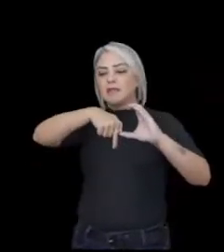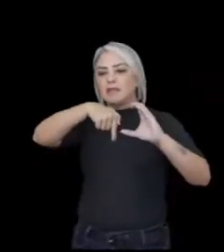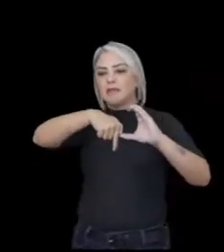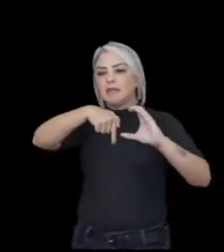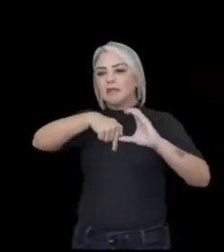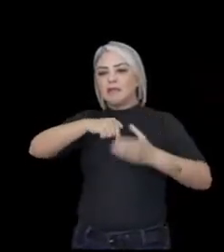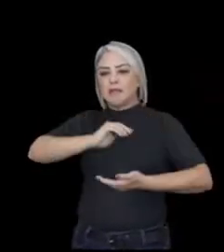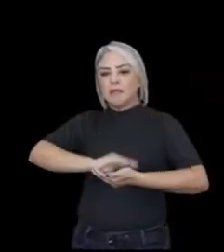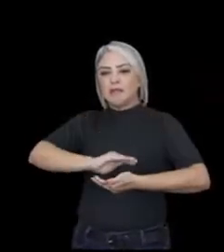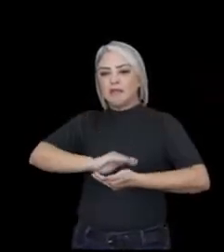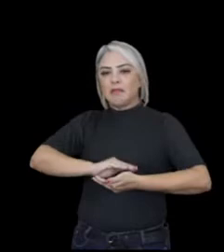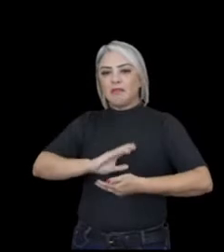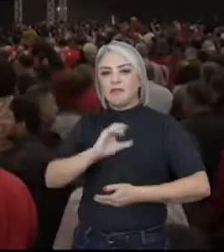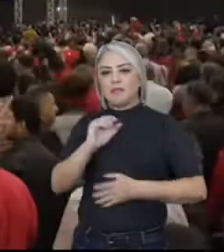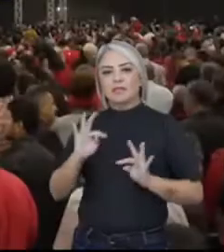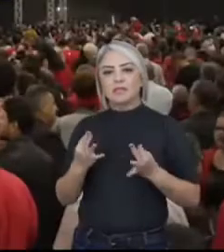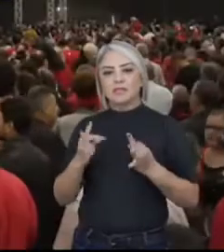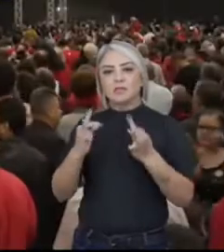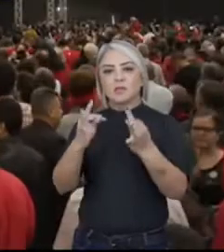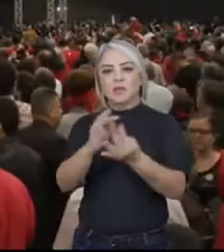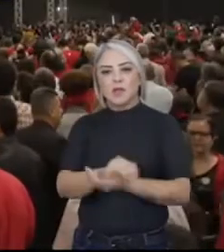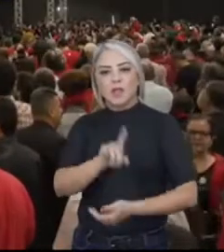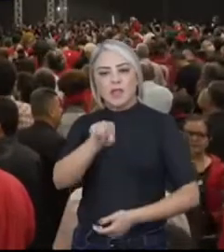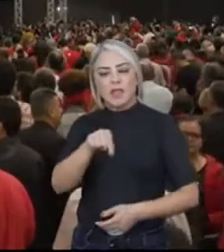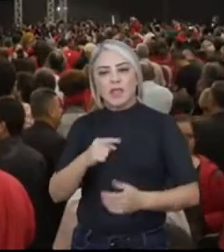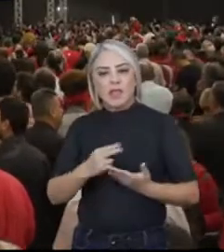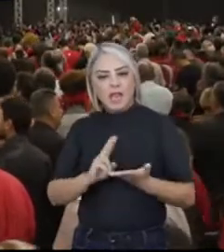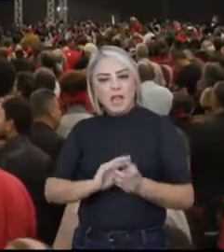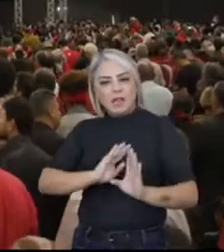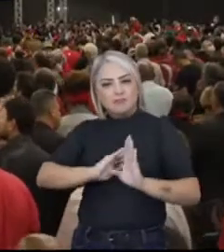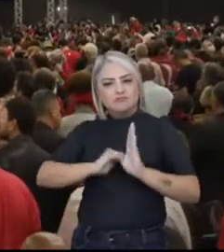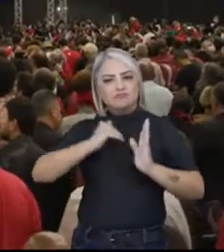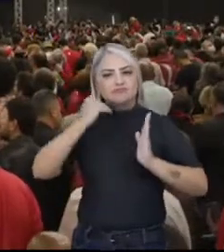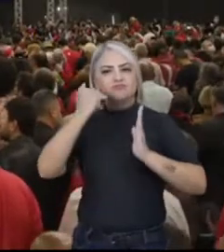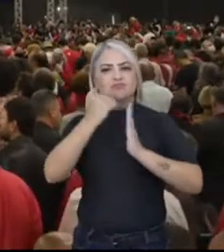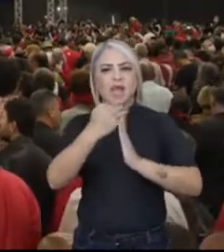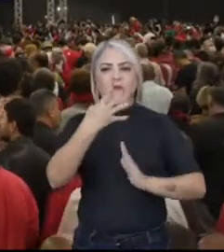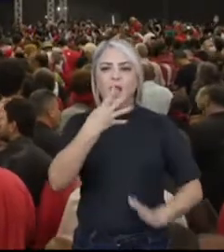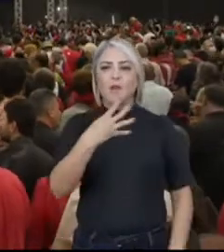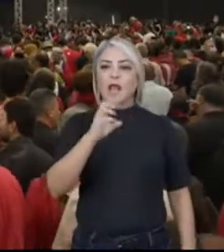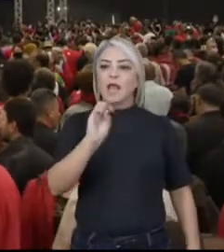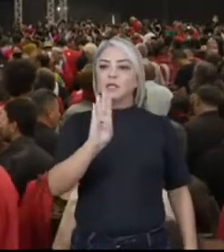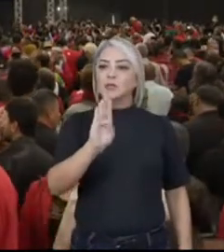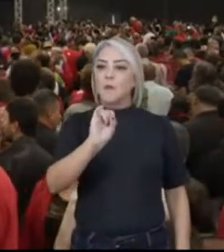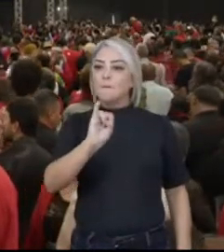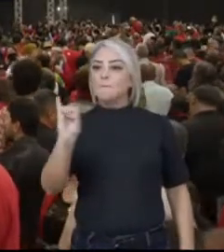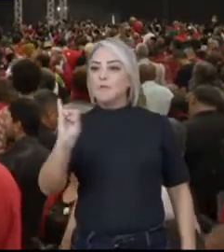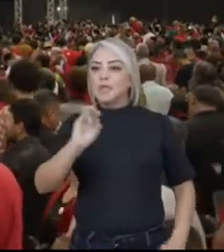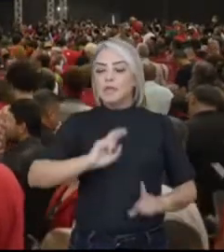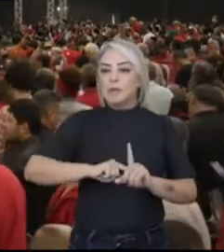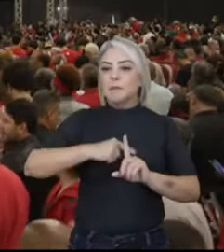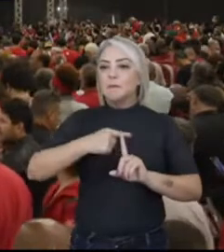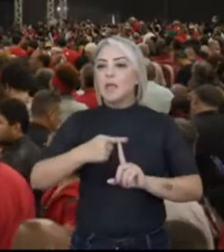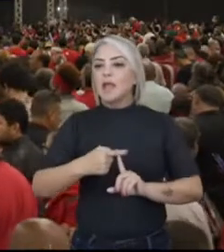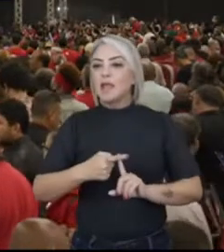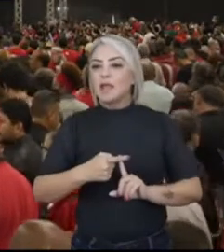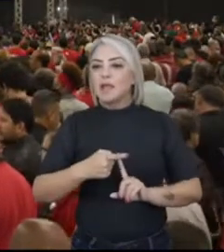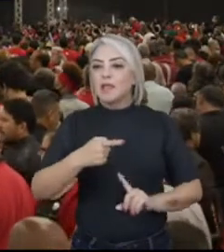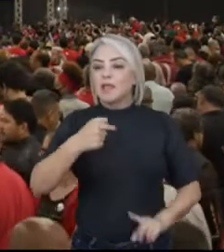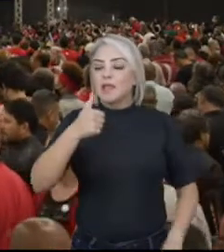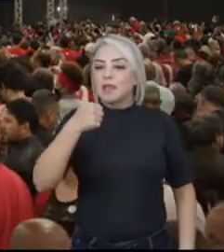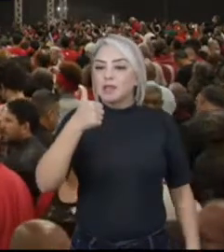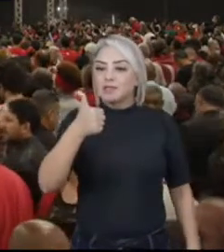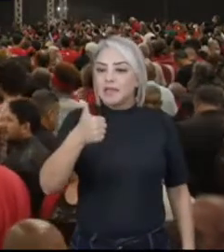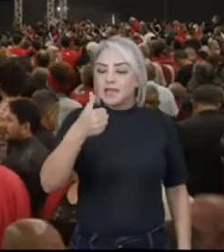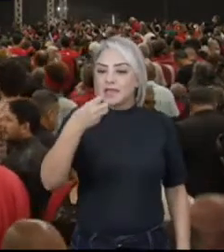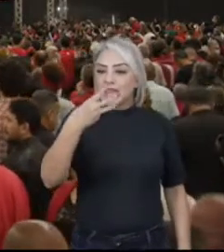Tecnológico. Eles saltaram de 4 bilhões e 500 milhões em 2002 para 13